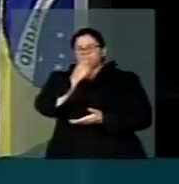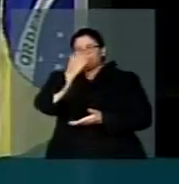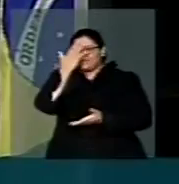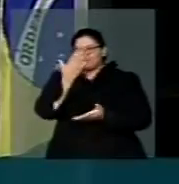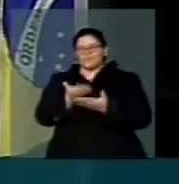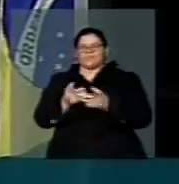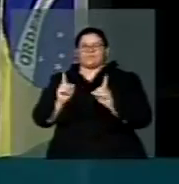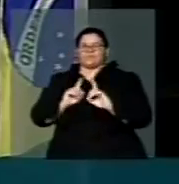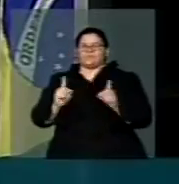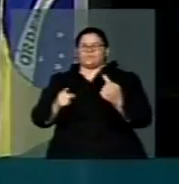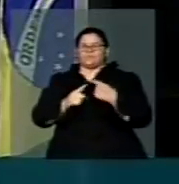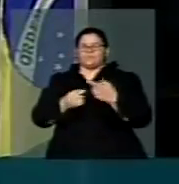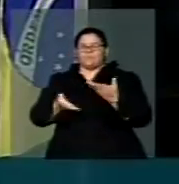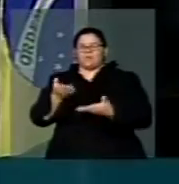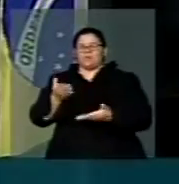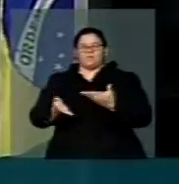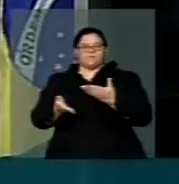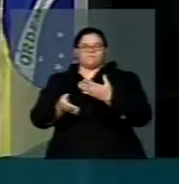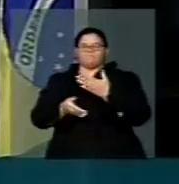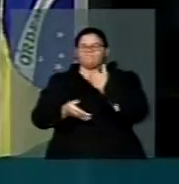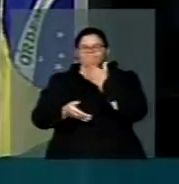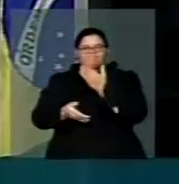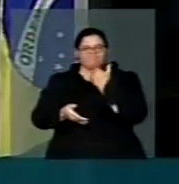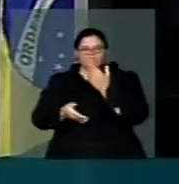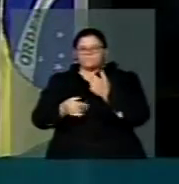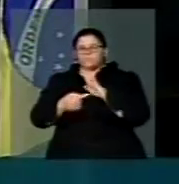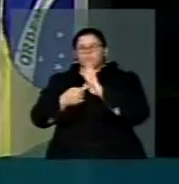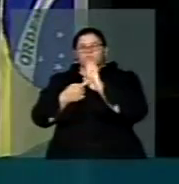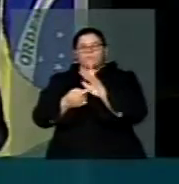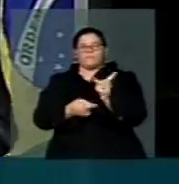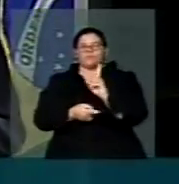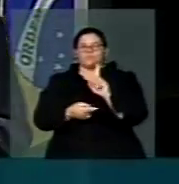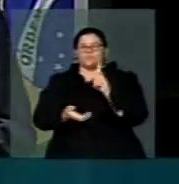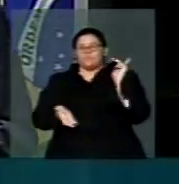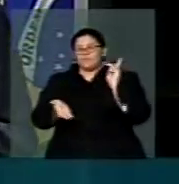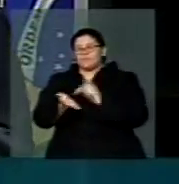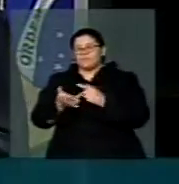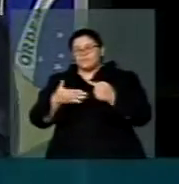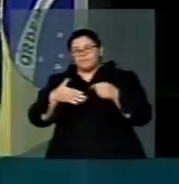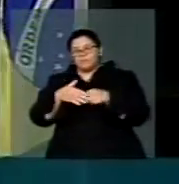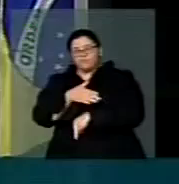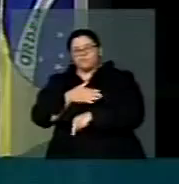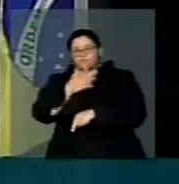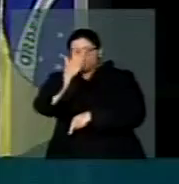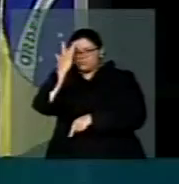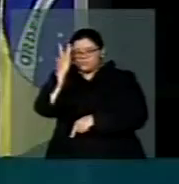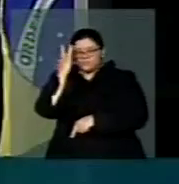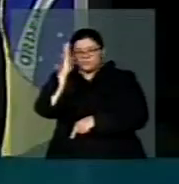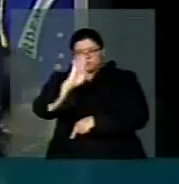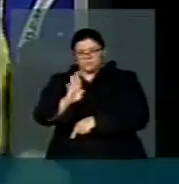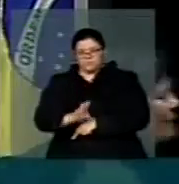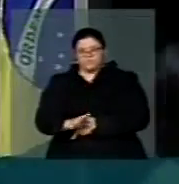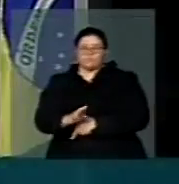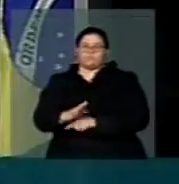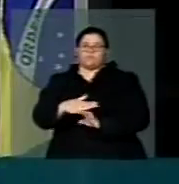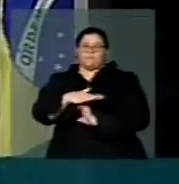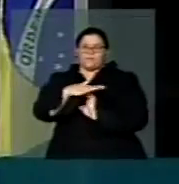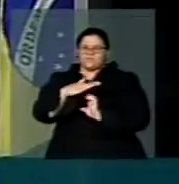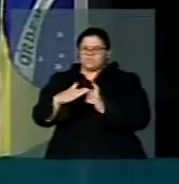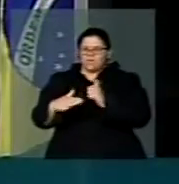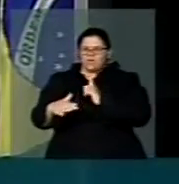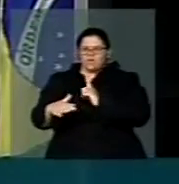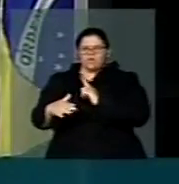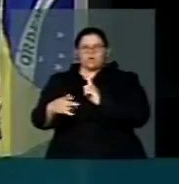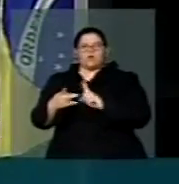não foi suficiente para mostrar aos brasileiros, aos investidores, ao mercado interno, aos